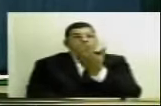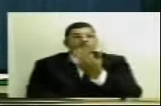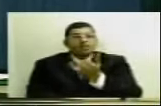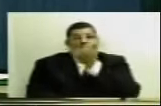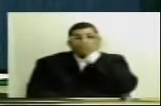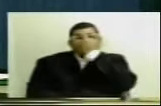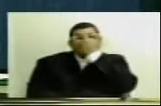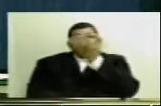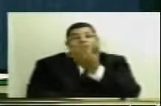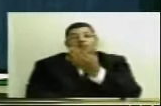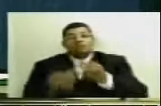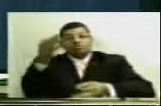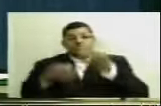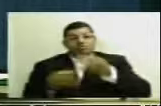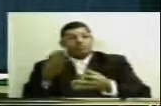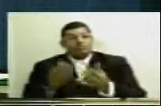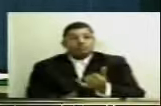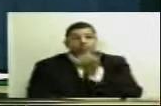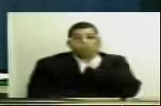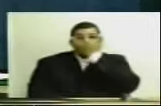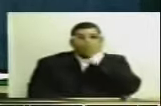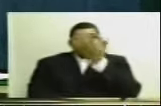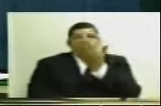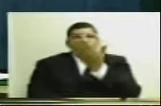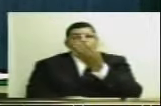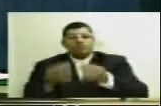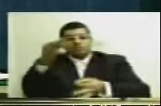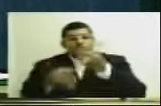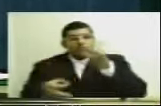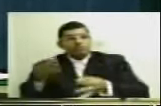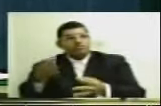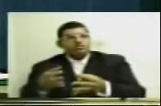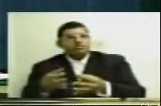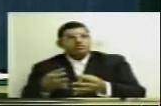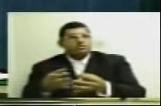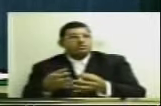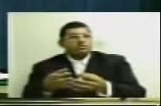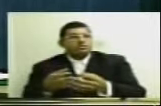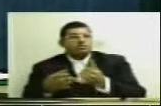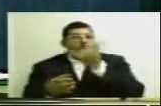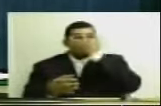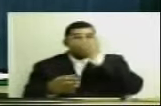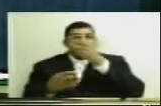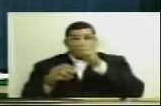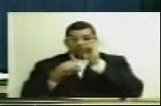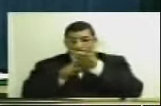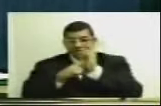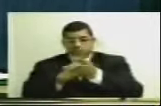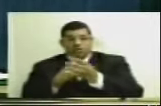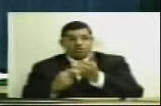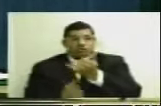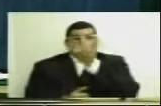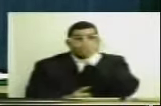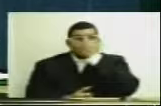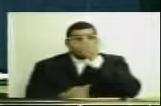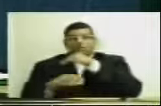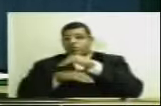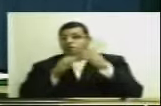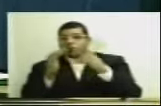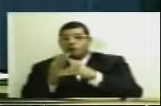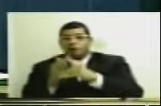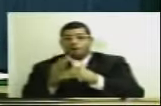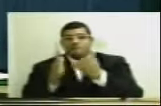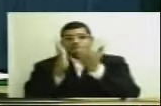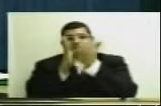Zomba com a justiça eleitoral, zomba com a justiça, zomba com o parlamento, zomba com todas